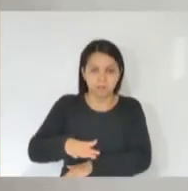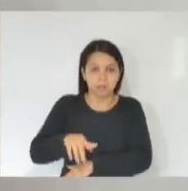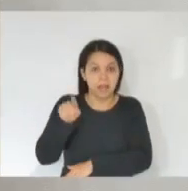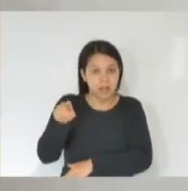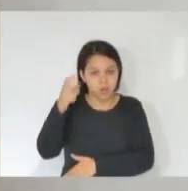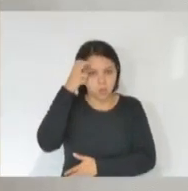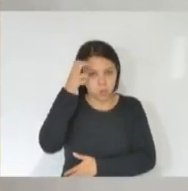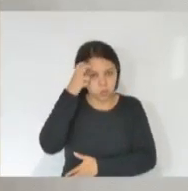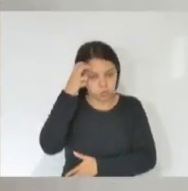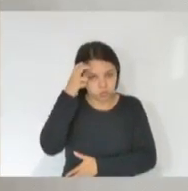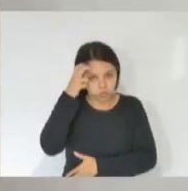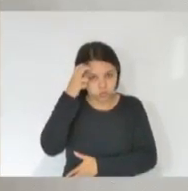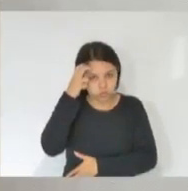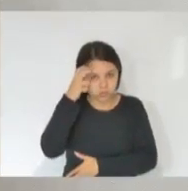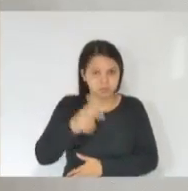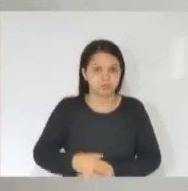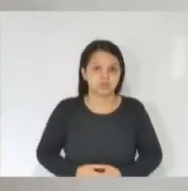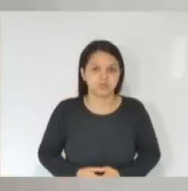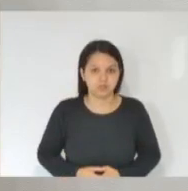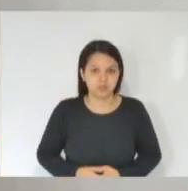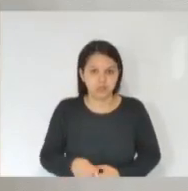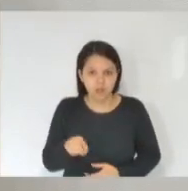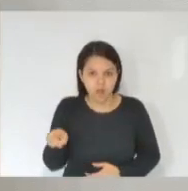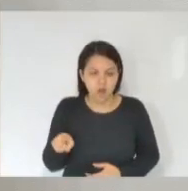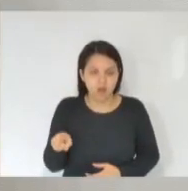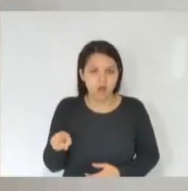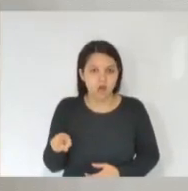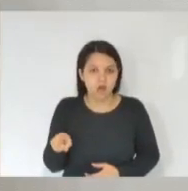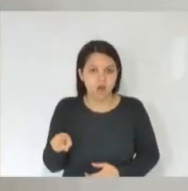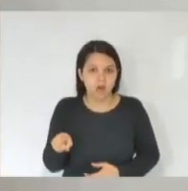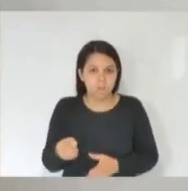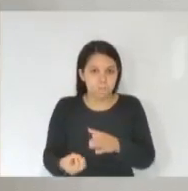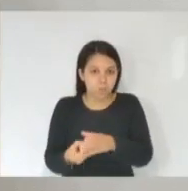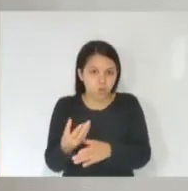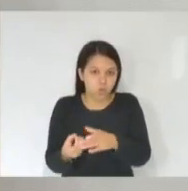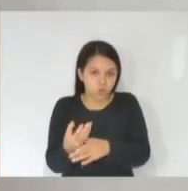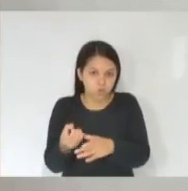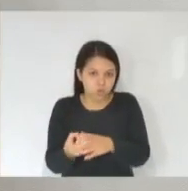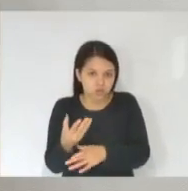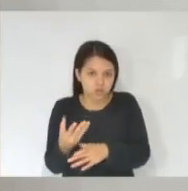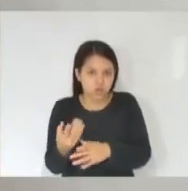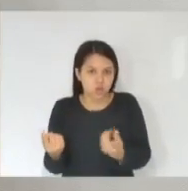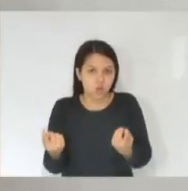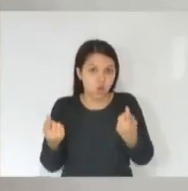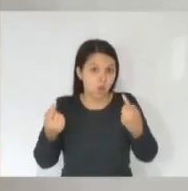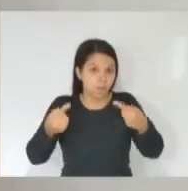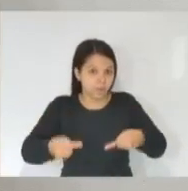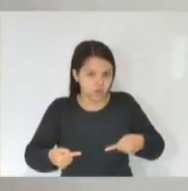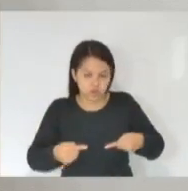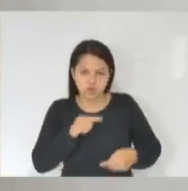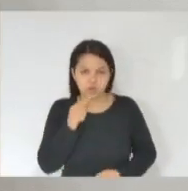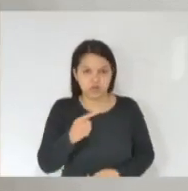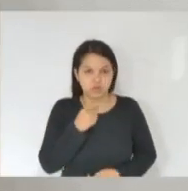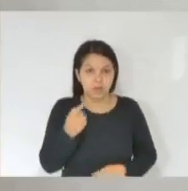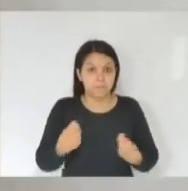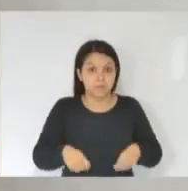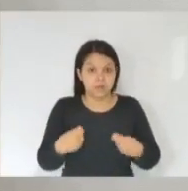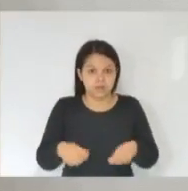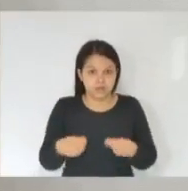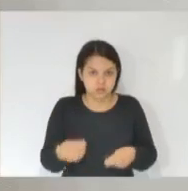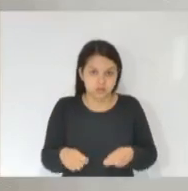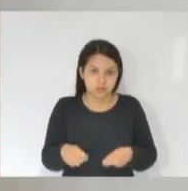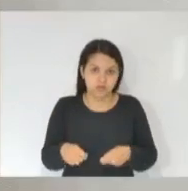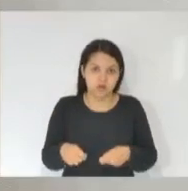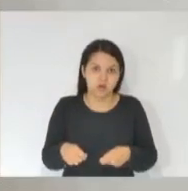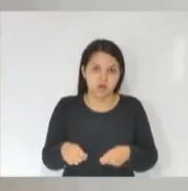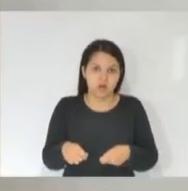culturas consegue produzir e competir se não tiver o uso dos defensivos agrícolas.